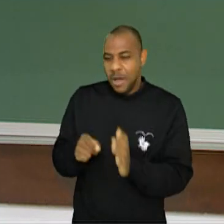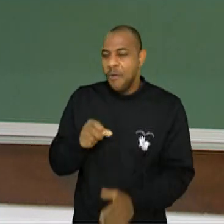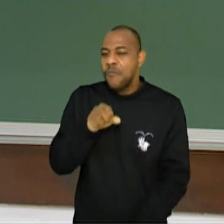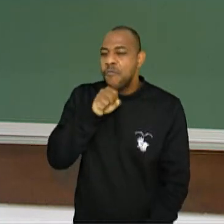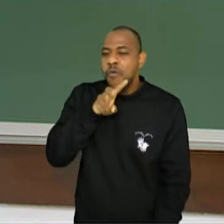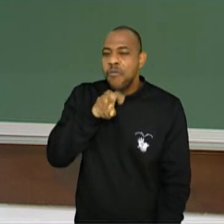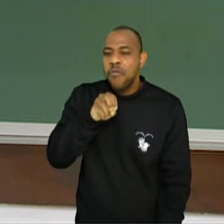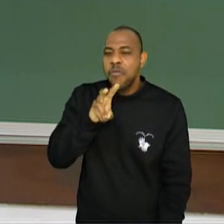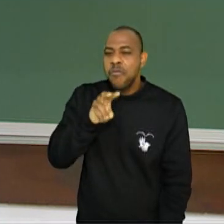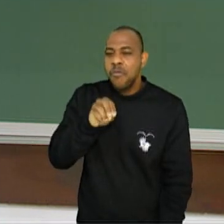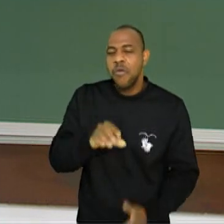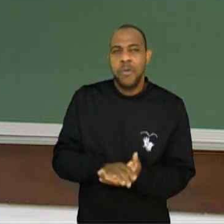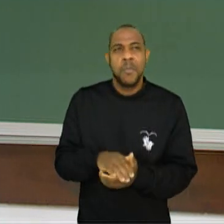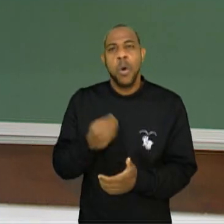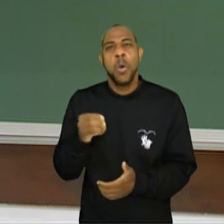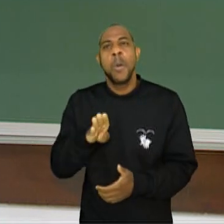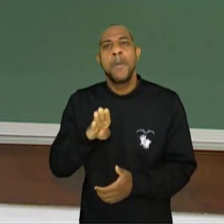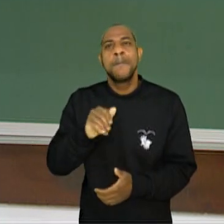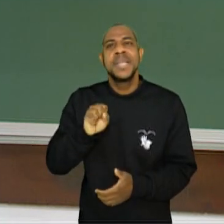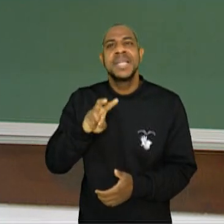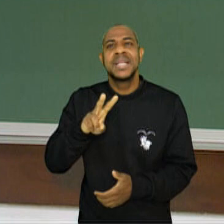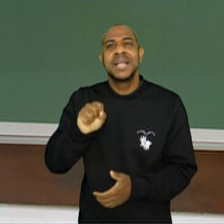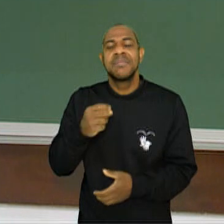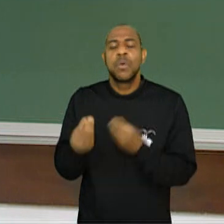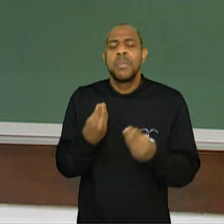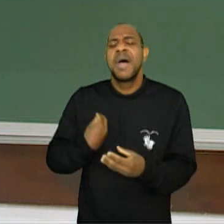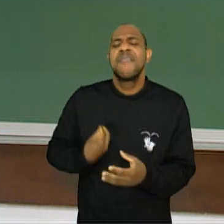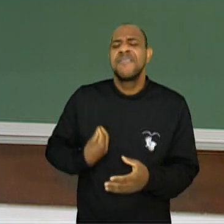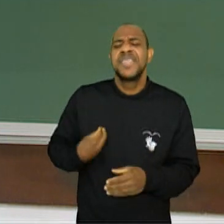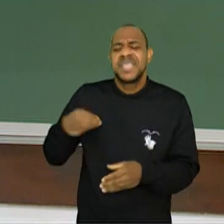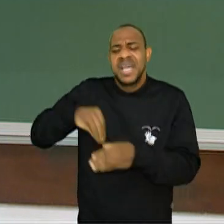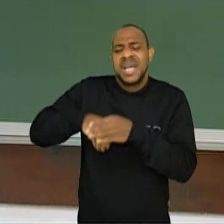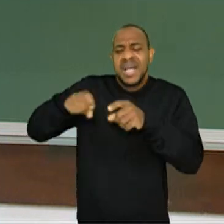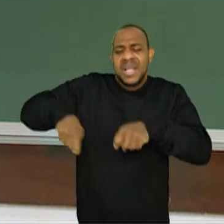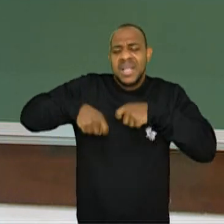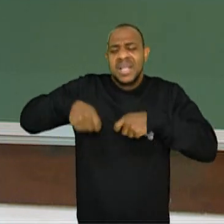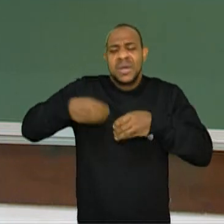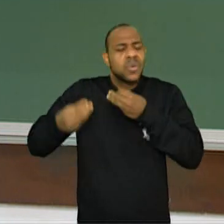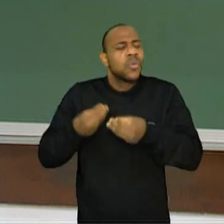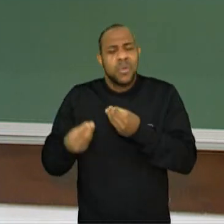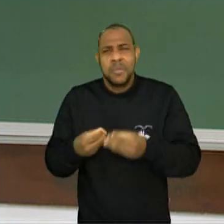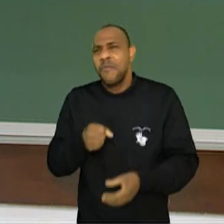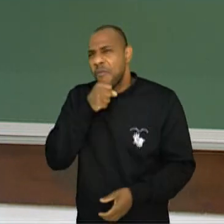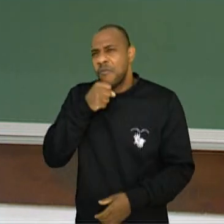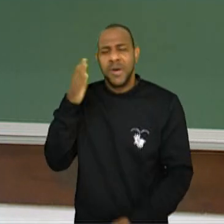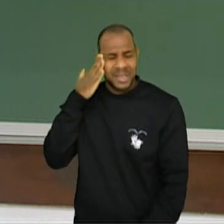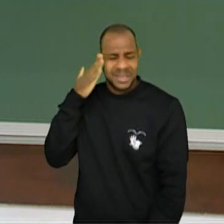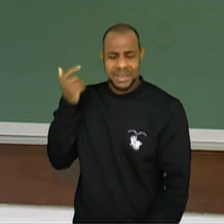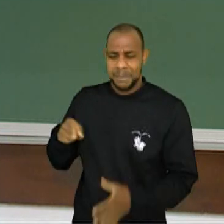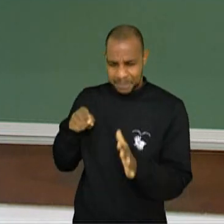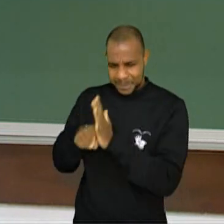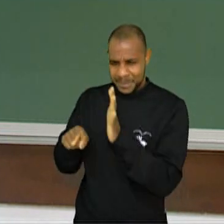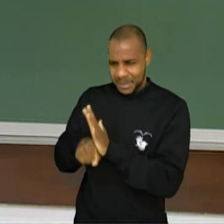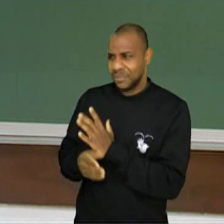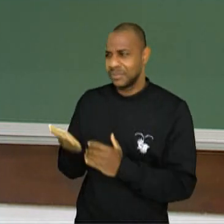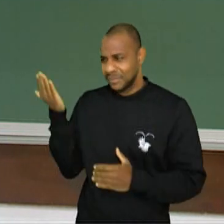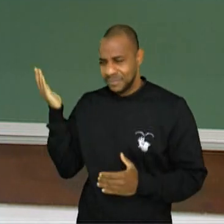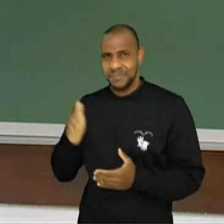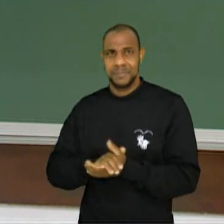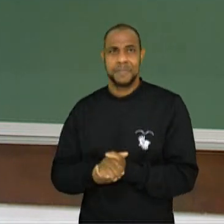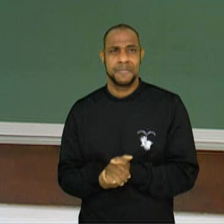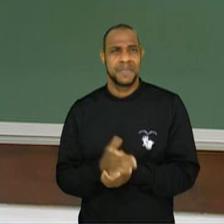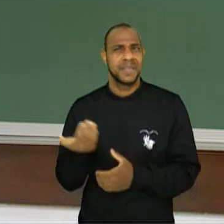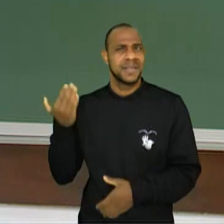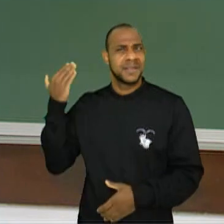o bisavô, para o avô, como que era a vida no campo, como que era a vida na roça. A maior parte da população brasileira, então, até os